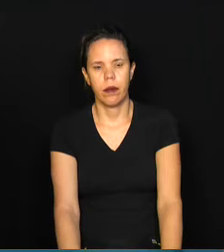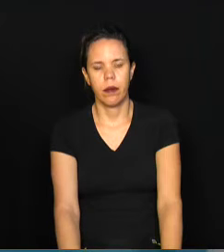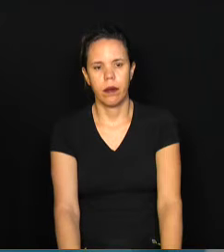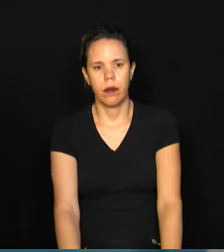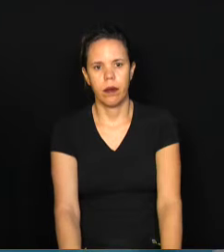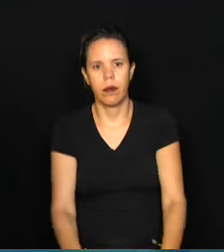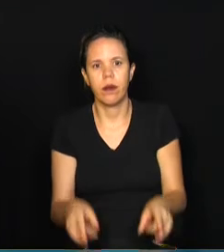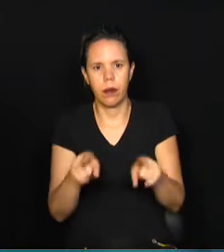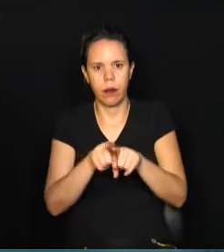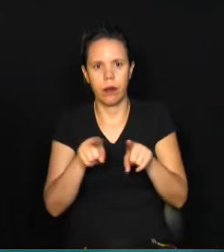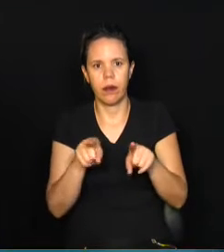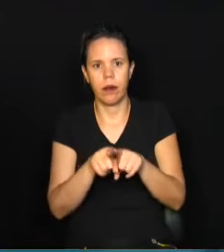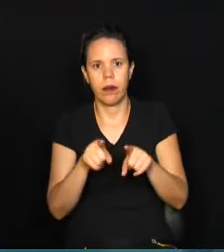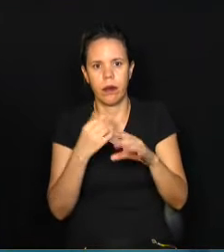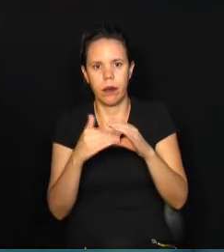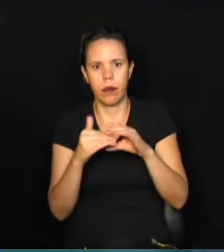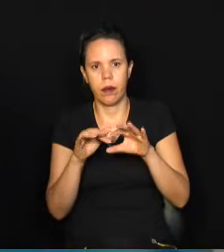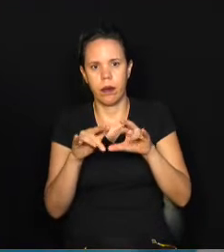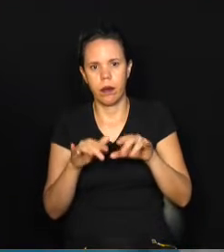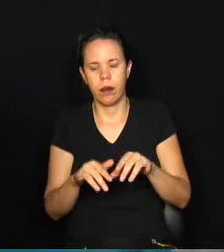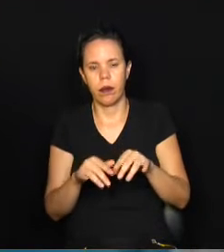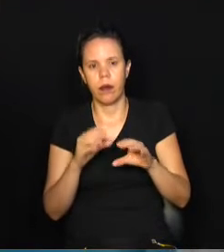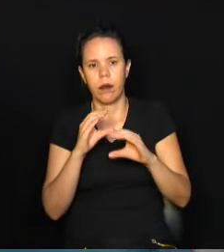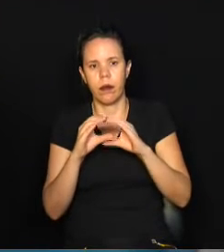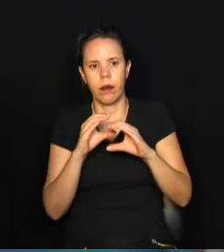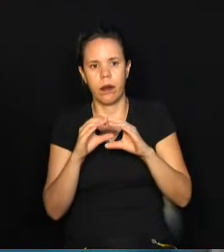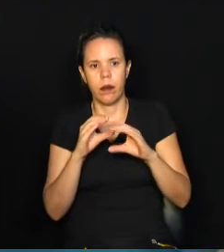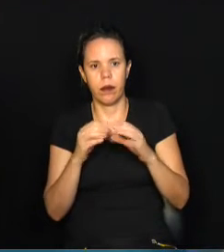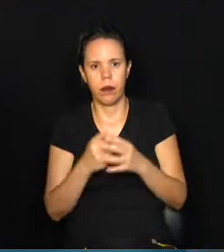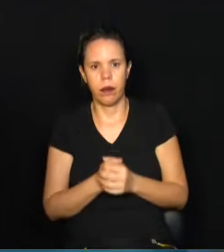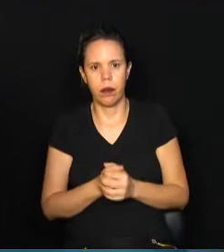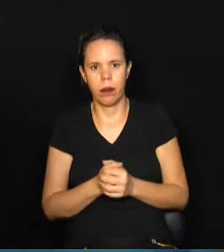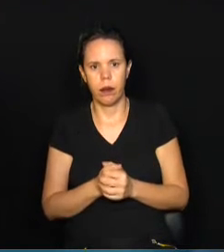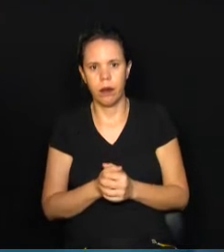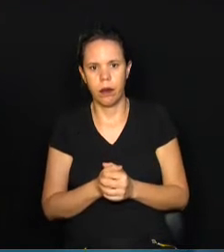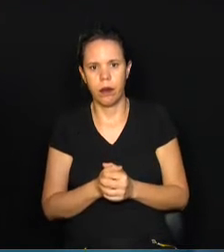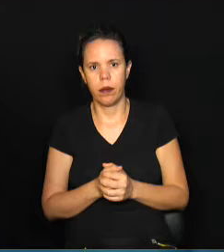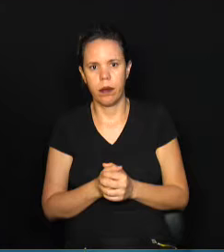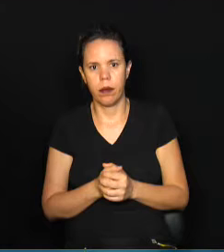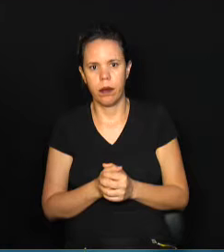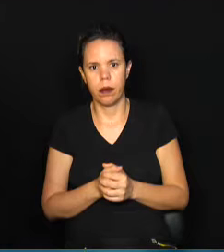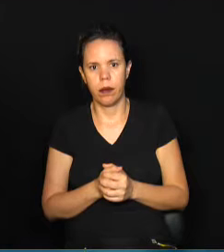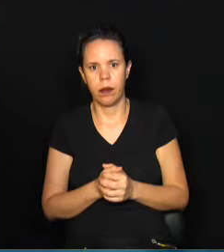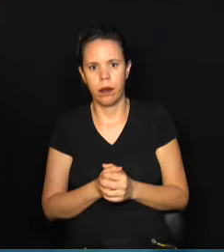3776, e também através do e-mail comunicacão, que seria comunicação,